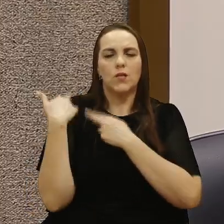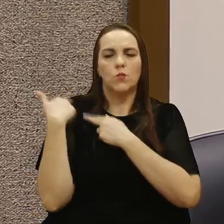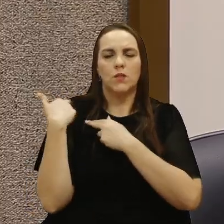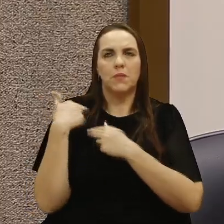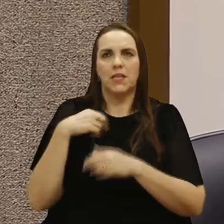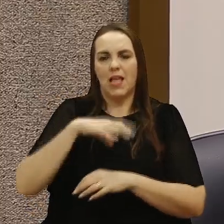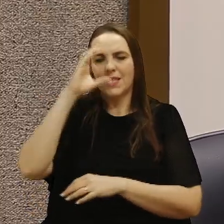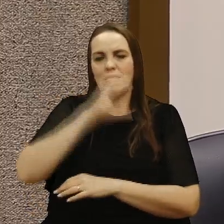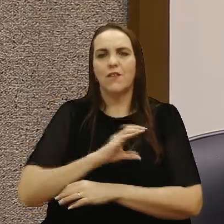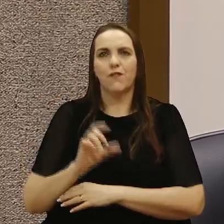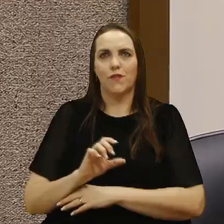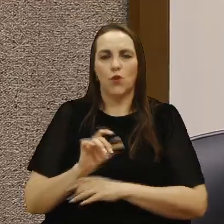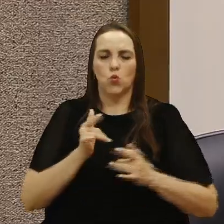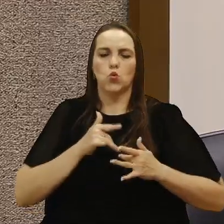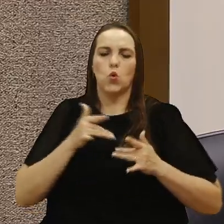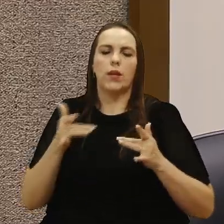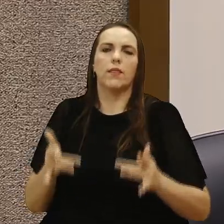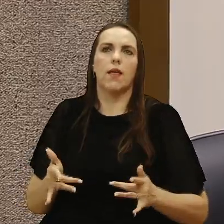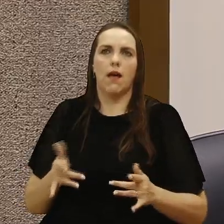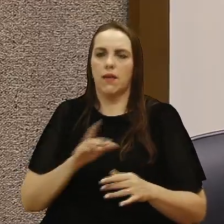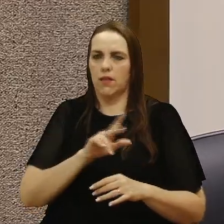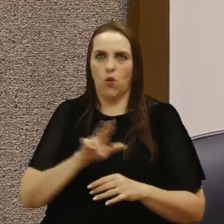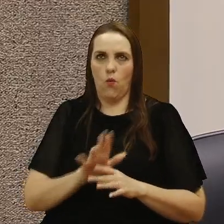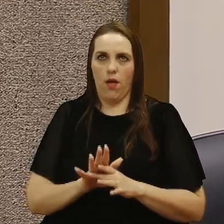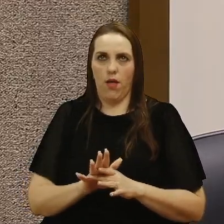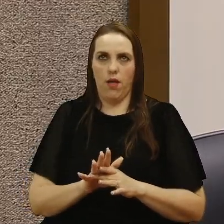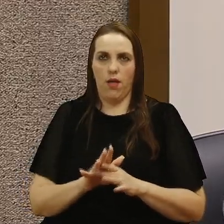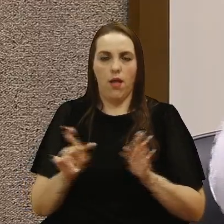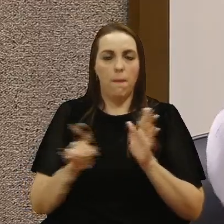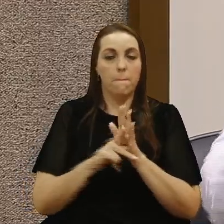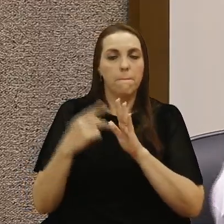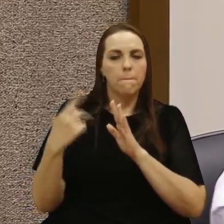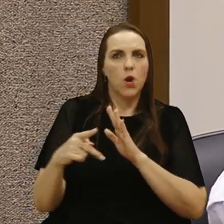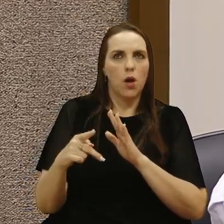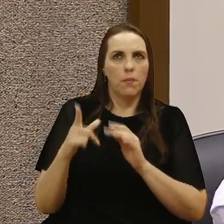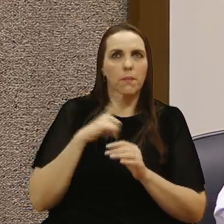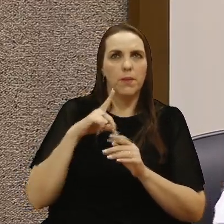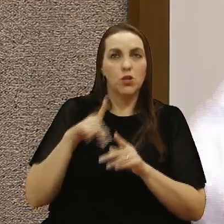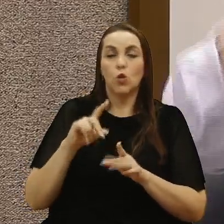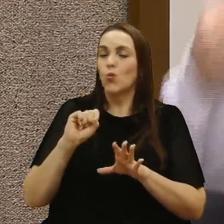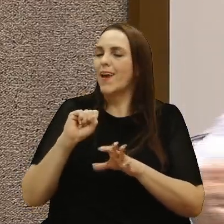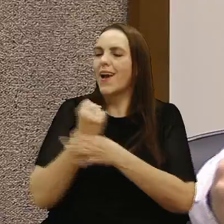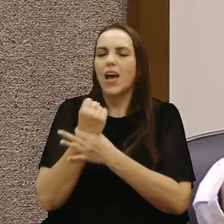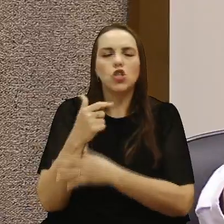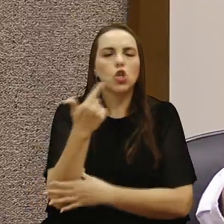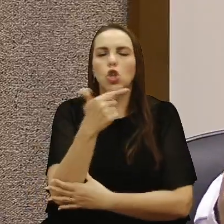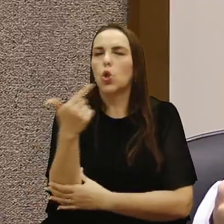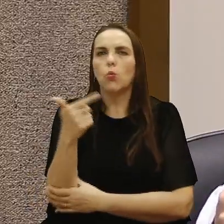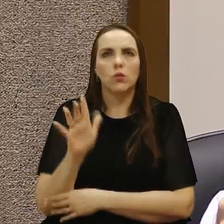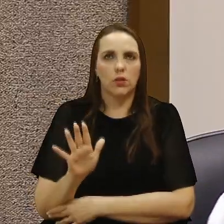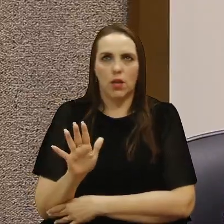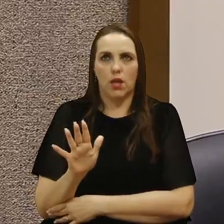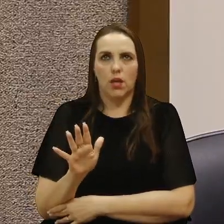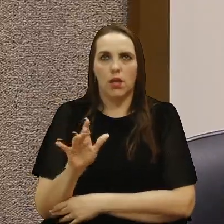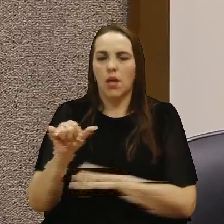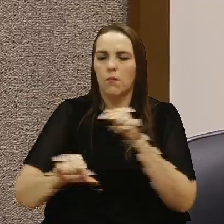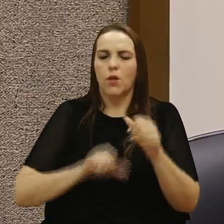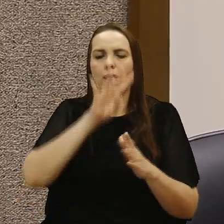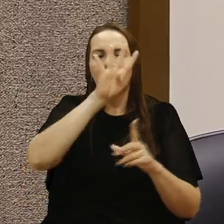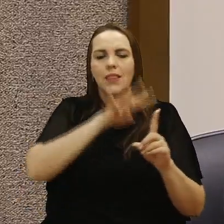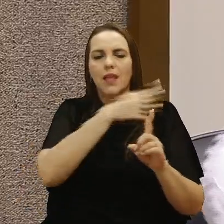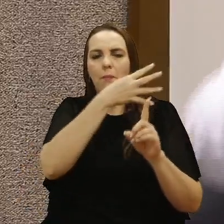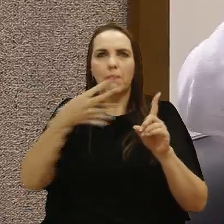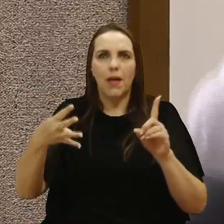A responsabilidade civil é subsidiária pelo tomador. Então, não há garantia e não há alteração na tabela de classificação de